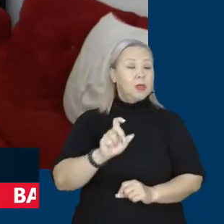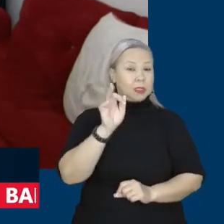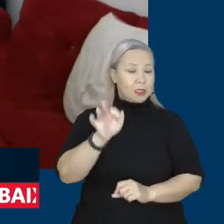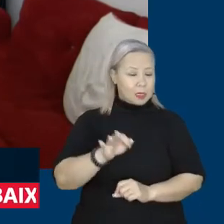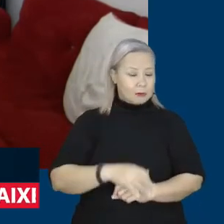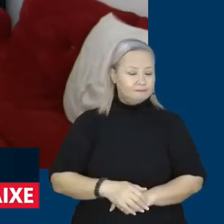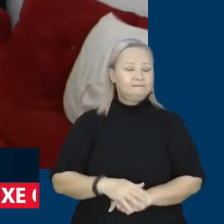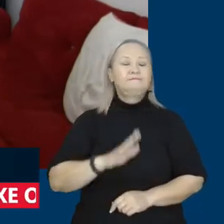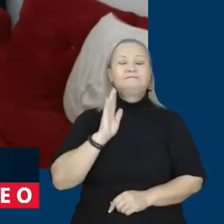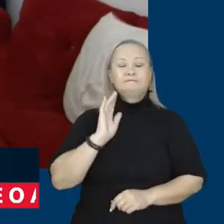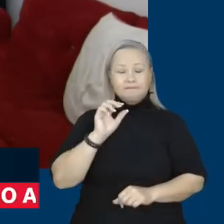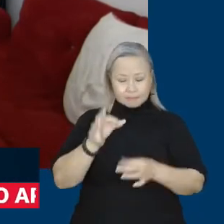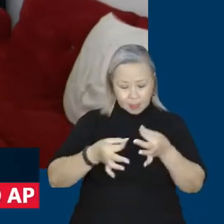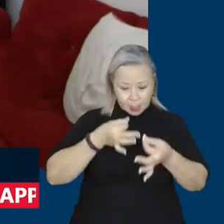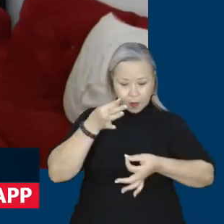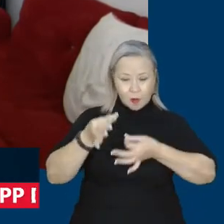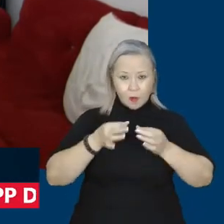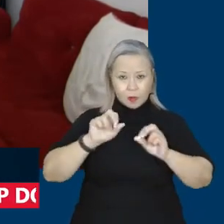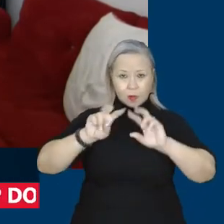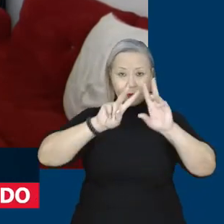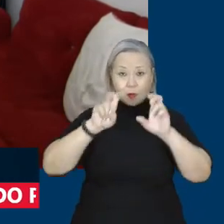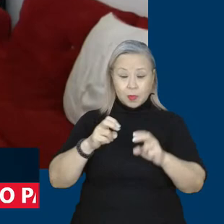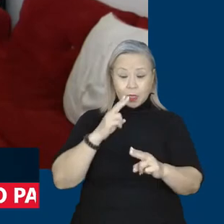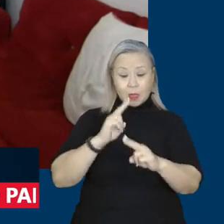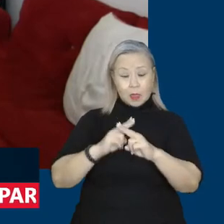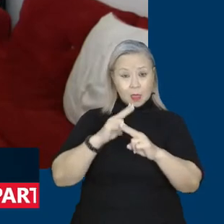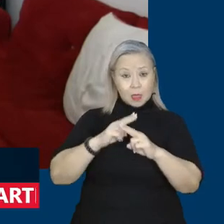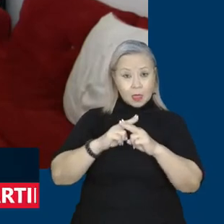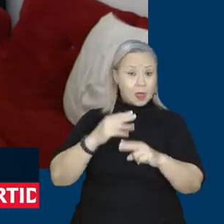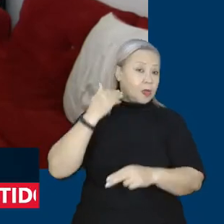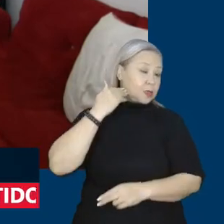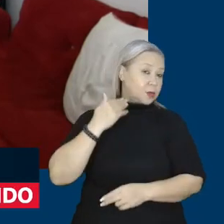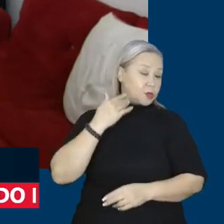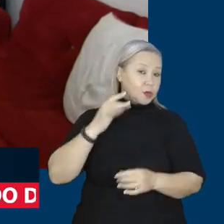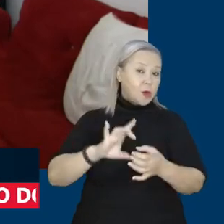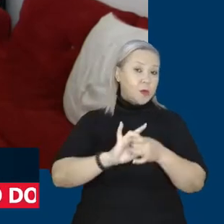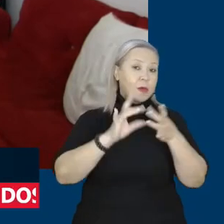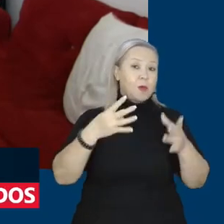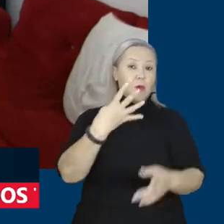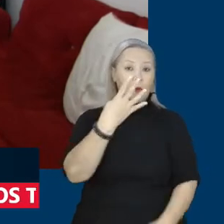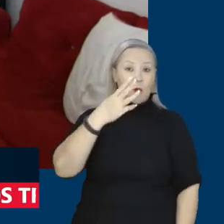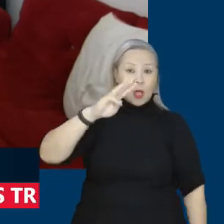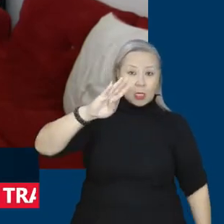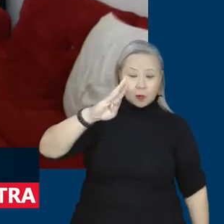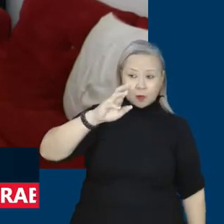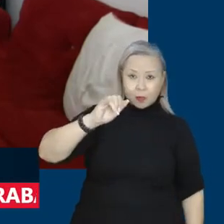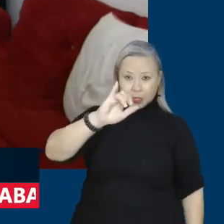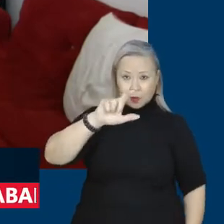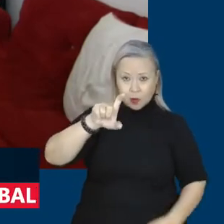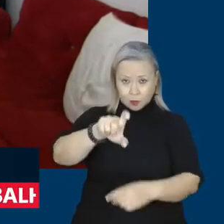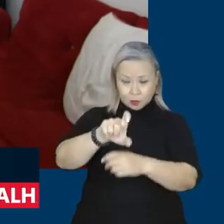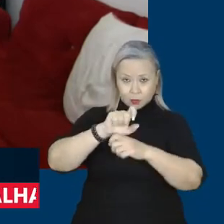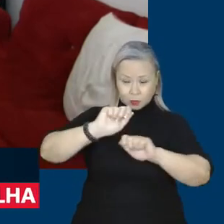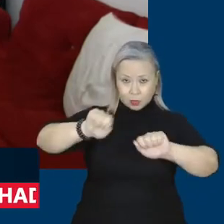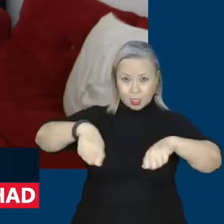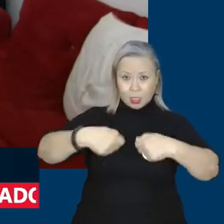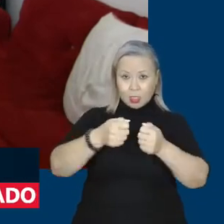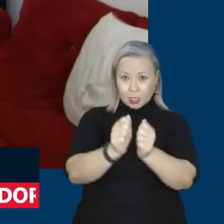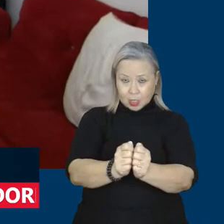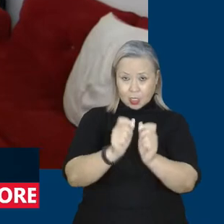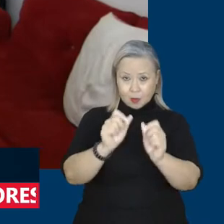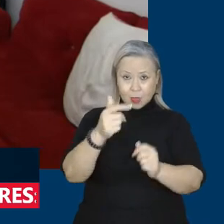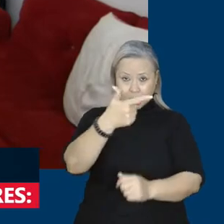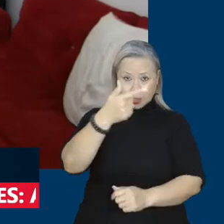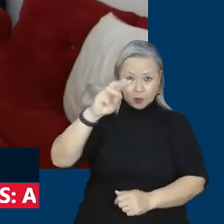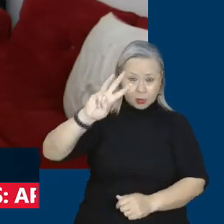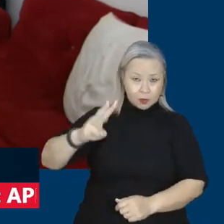a gente já comentou sobre isso aqui a Caixa Econômica liberou é bilhões de reais em crédito consignado para 2 milhões